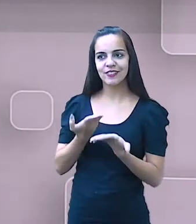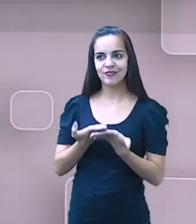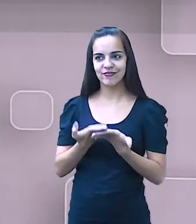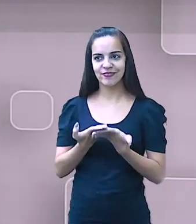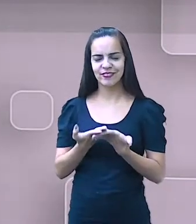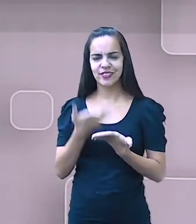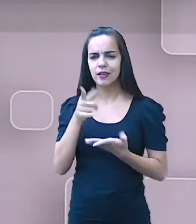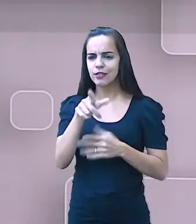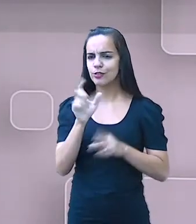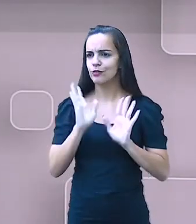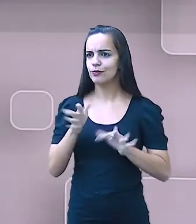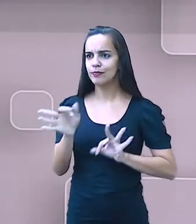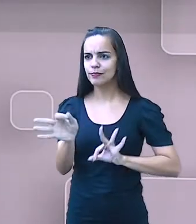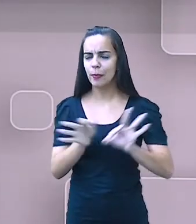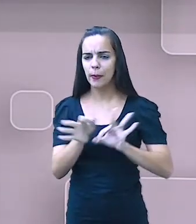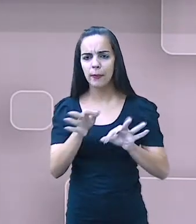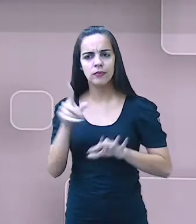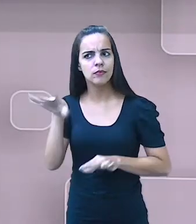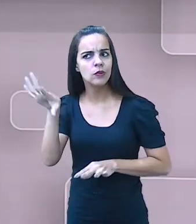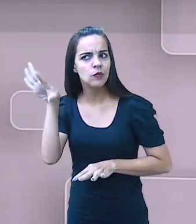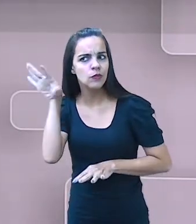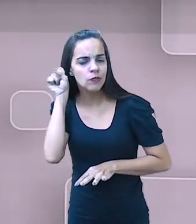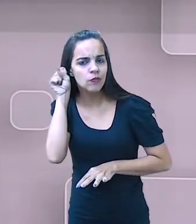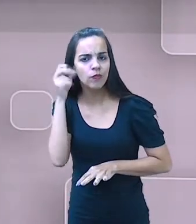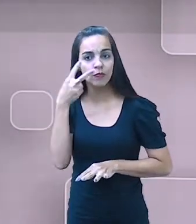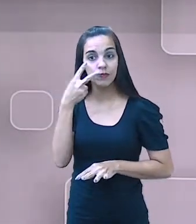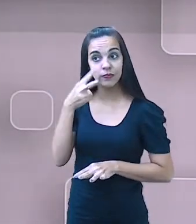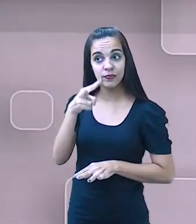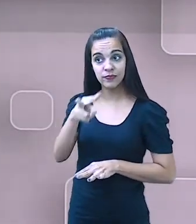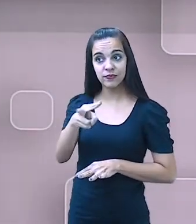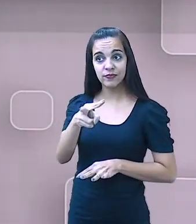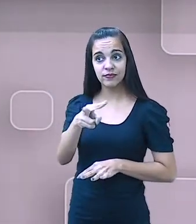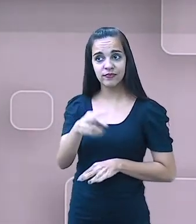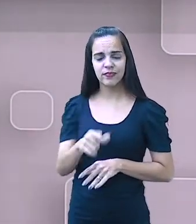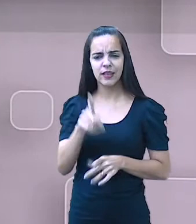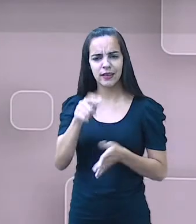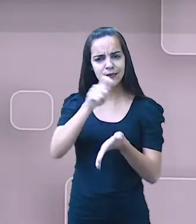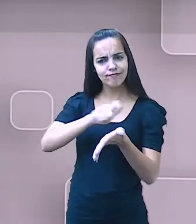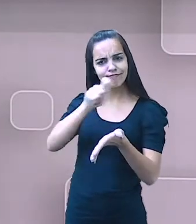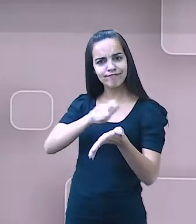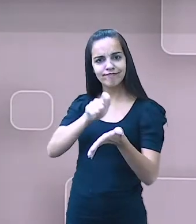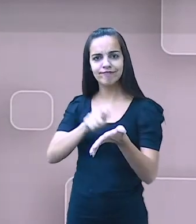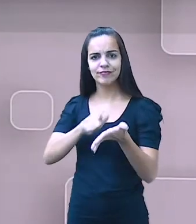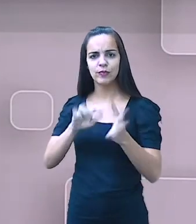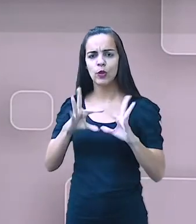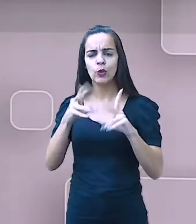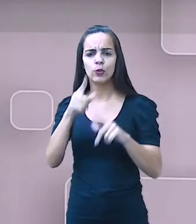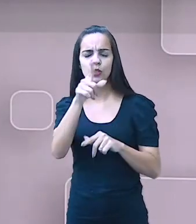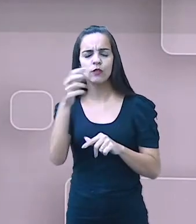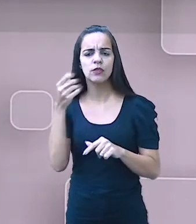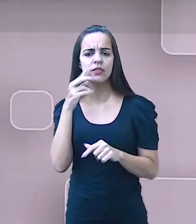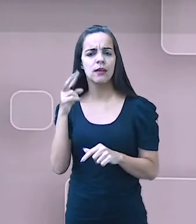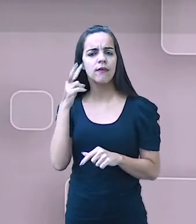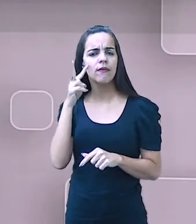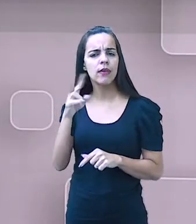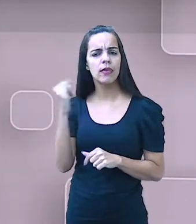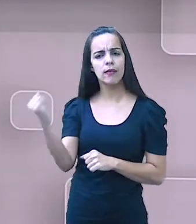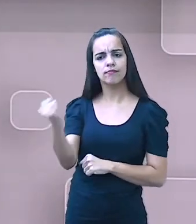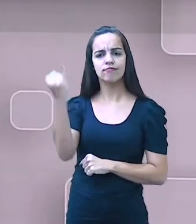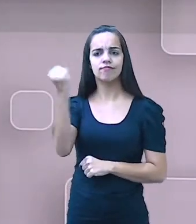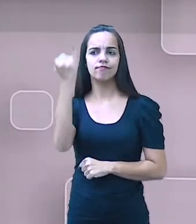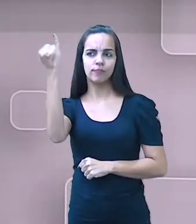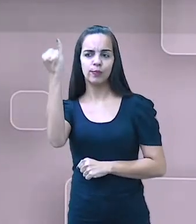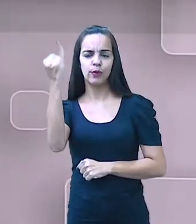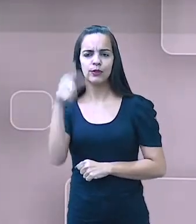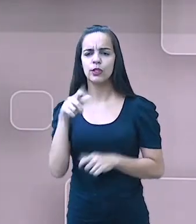Esteja preparado para ouvir, para ver e registrar o que você achar importante, o que você achar